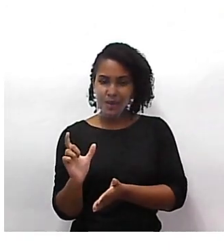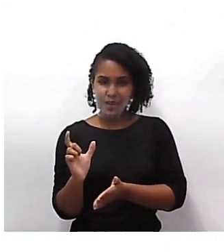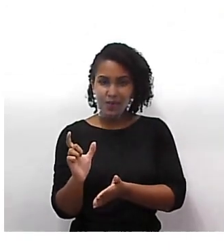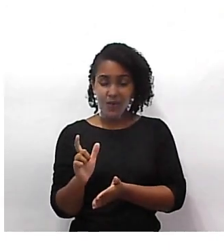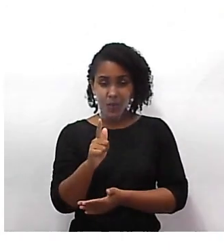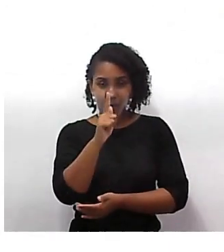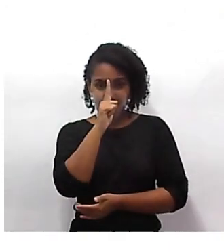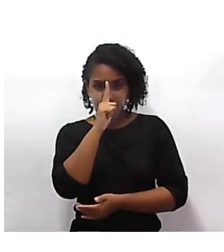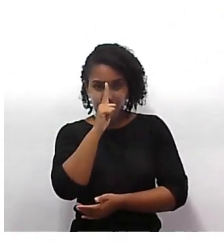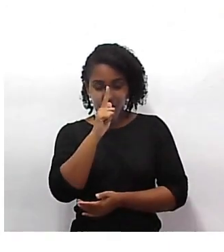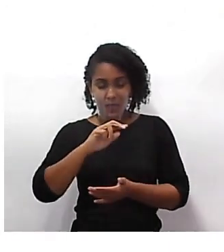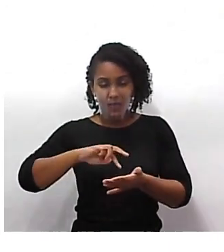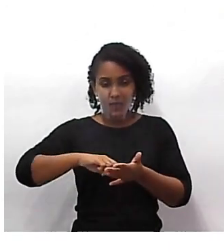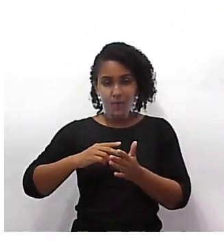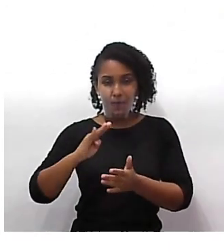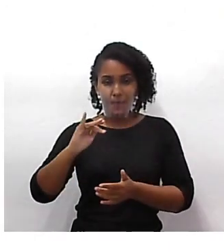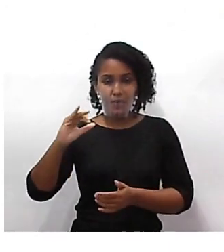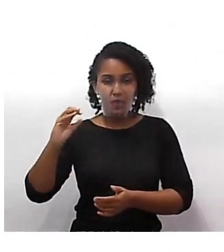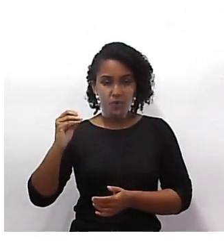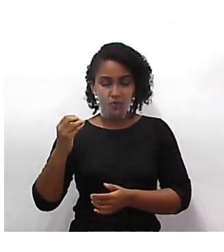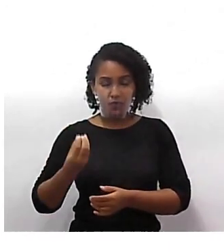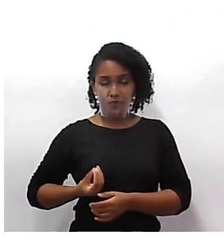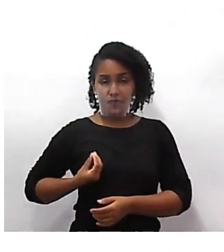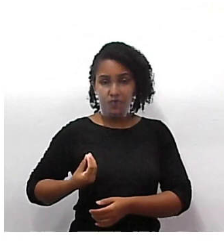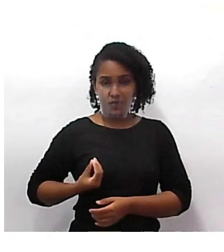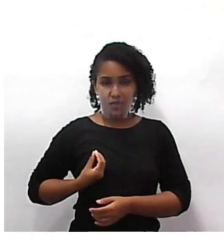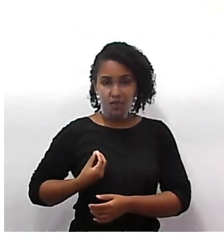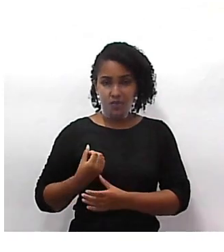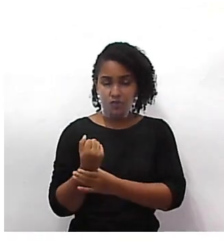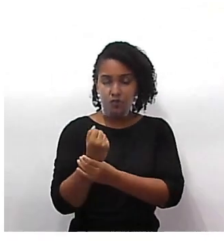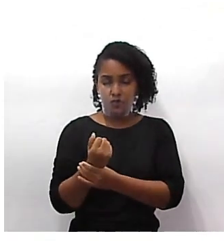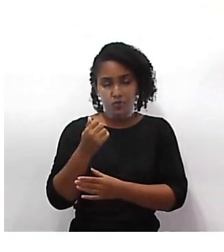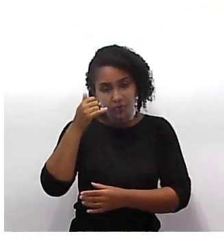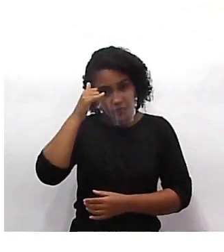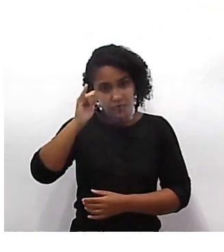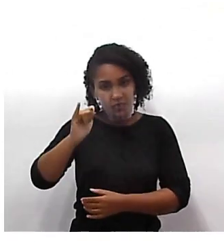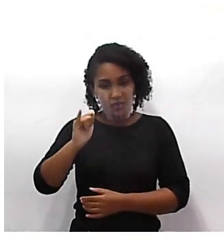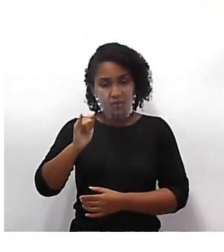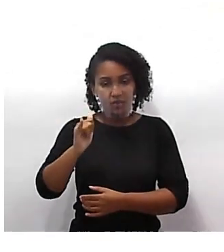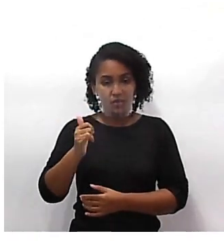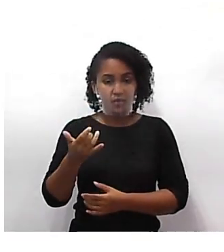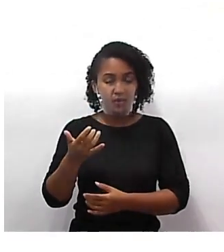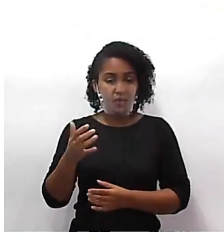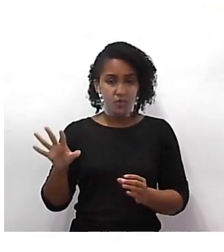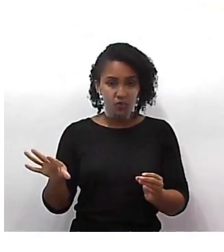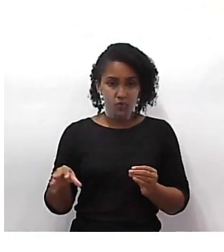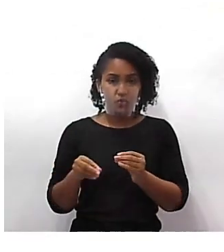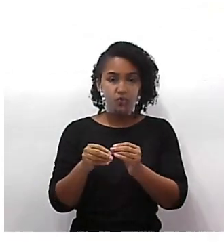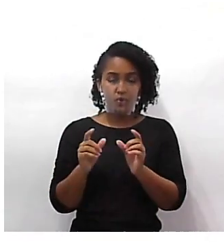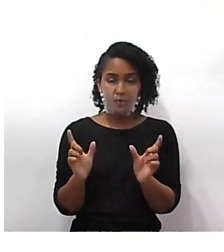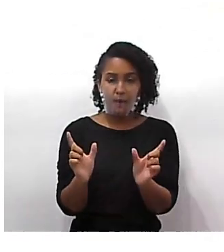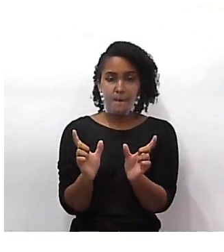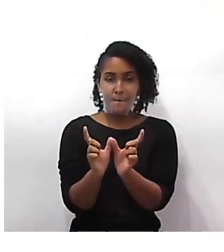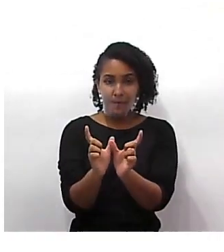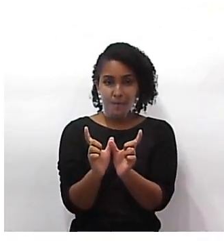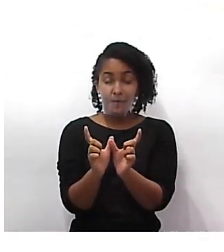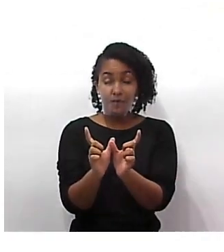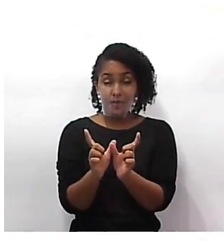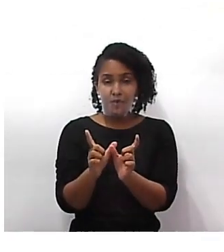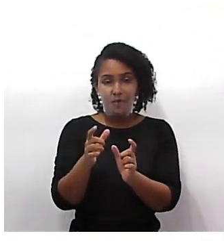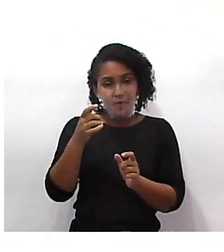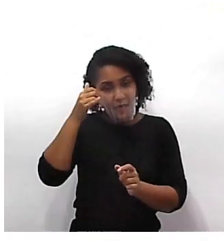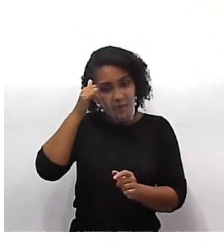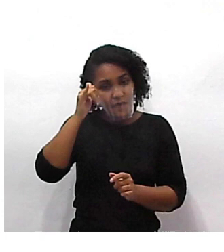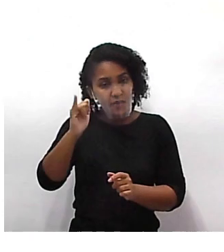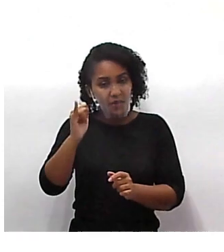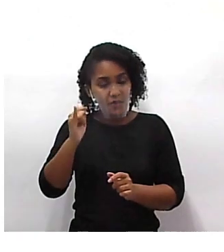grego bios, vida, segurança, prevenção. Biossegurança se trata